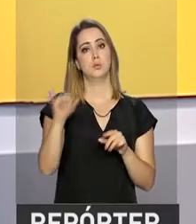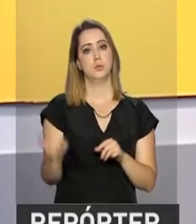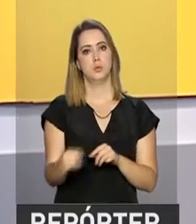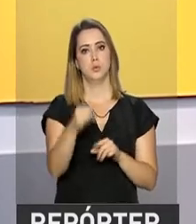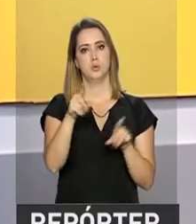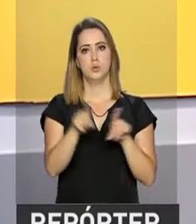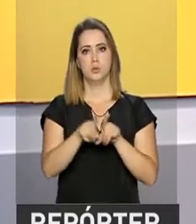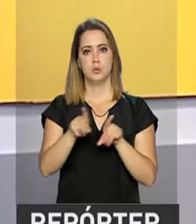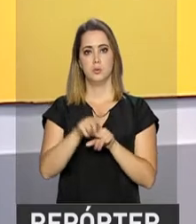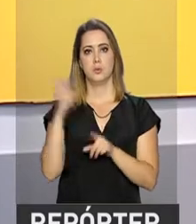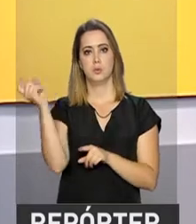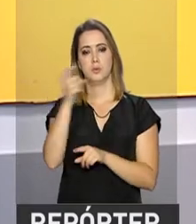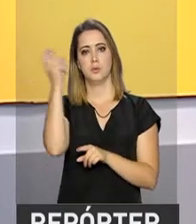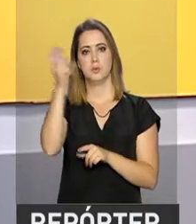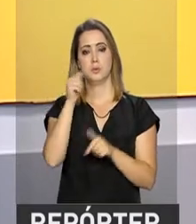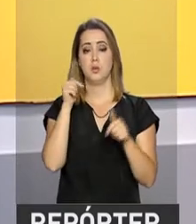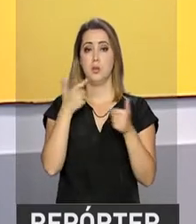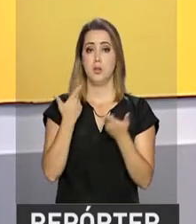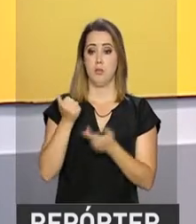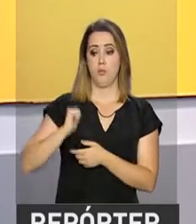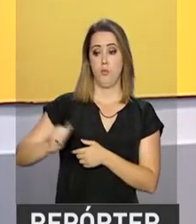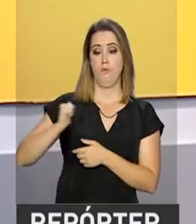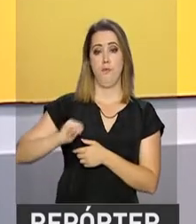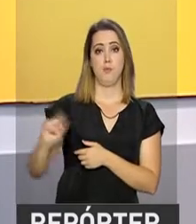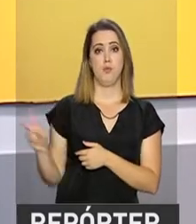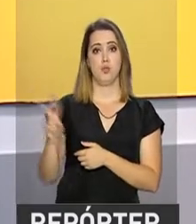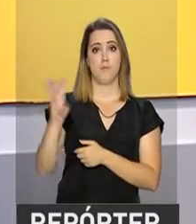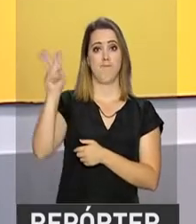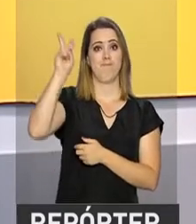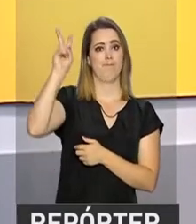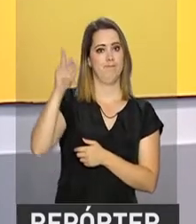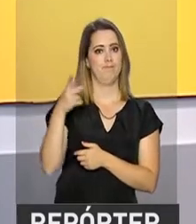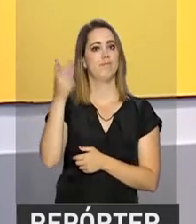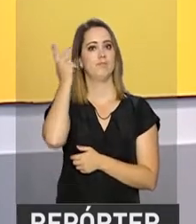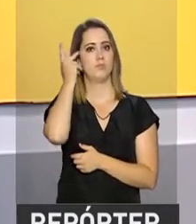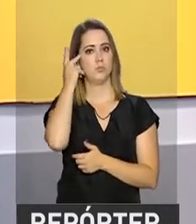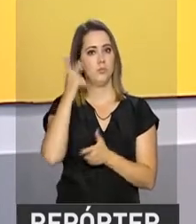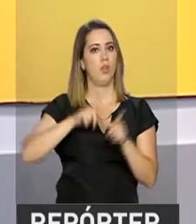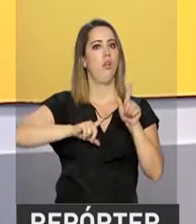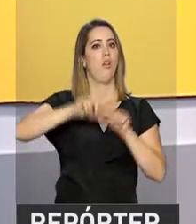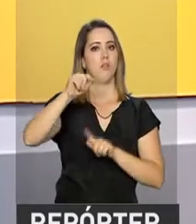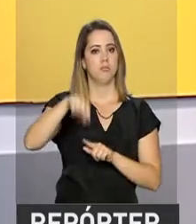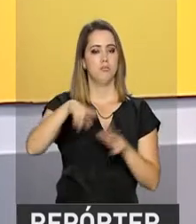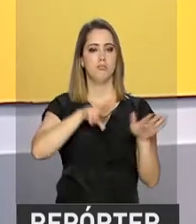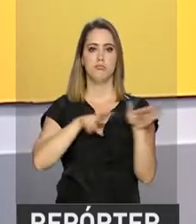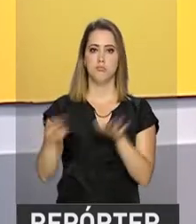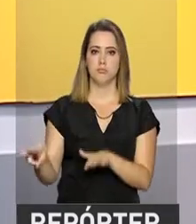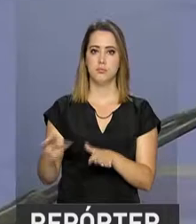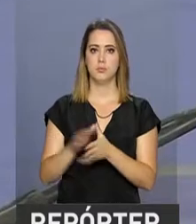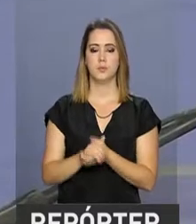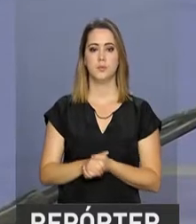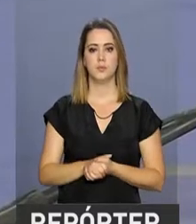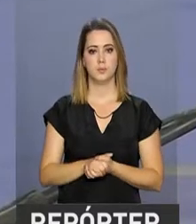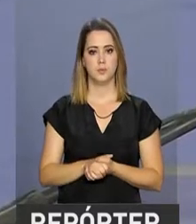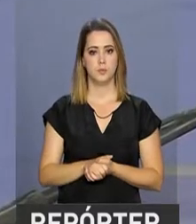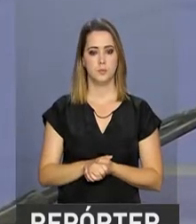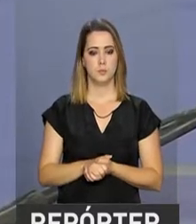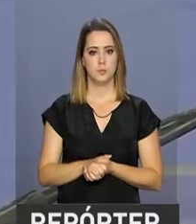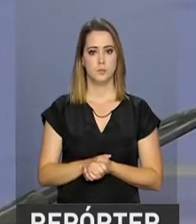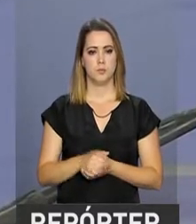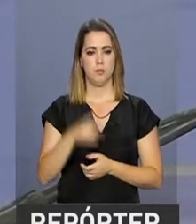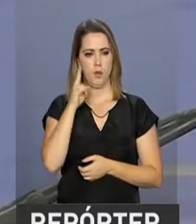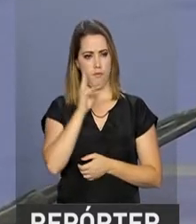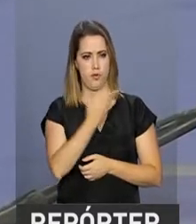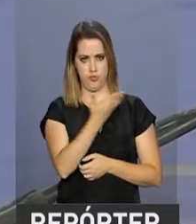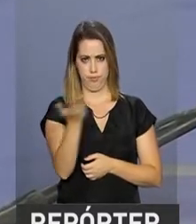e também sobre a alta das ações da bolsa de valores de são paulo que atingiu recordes nesta semana vocês